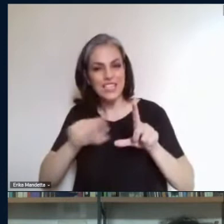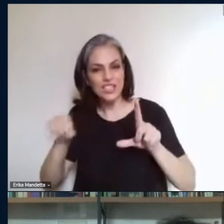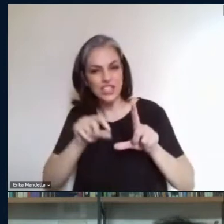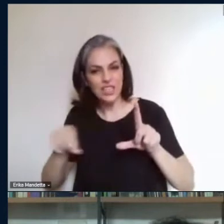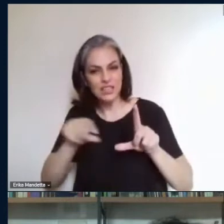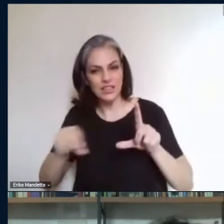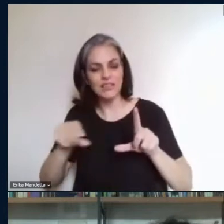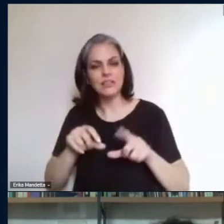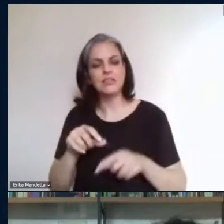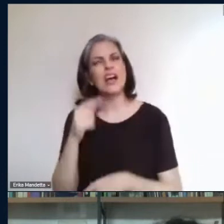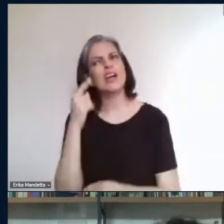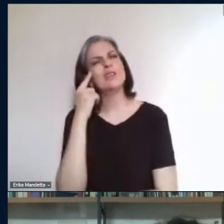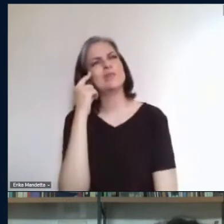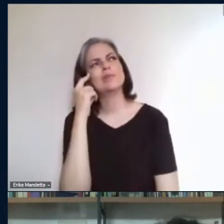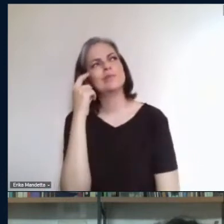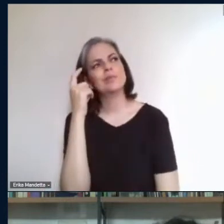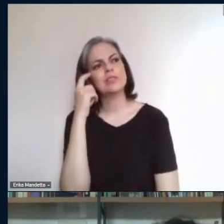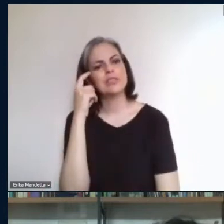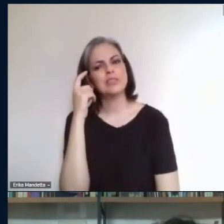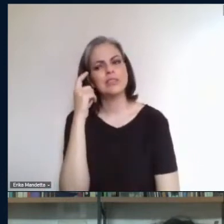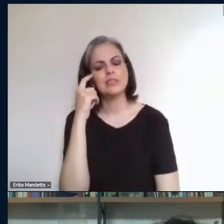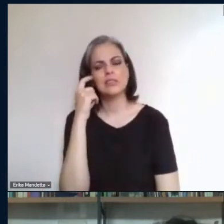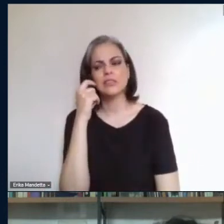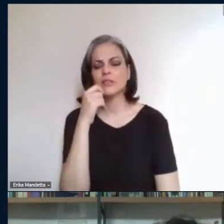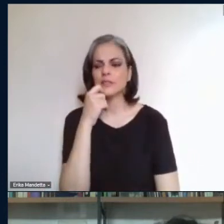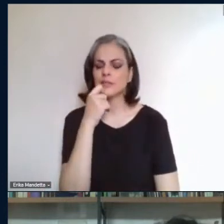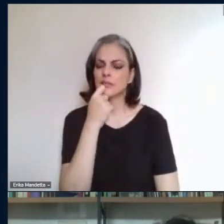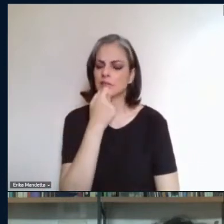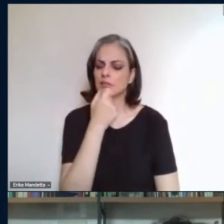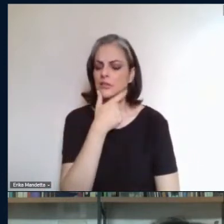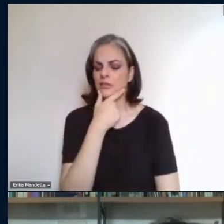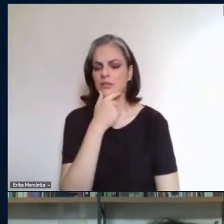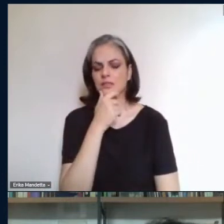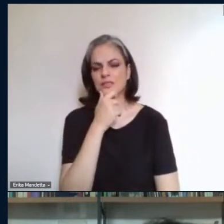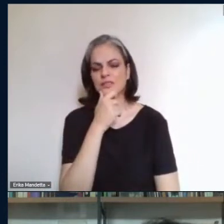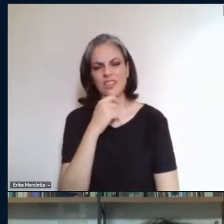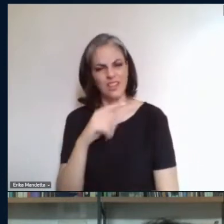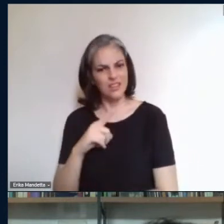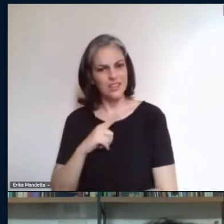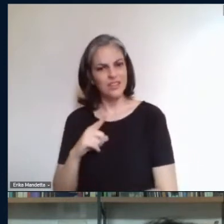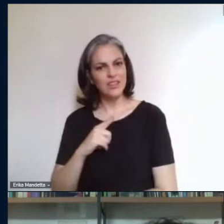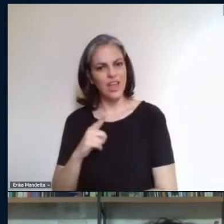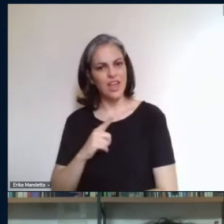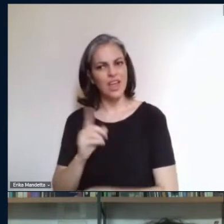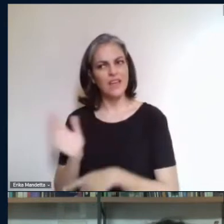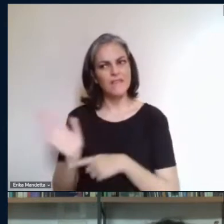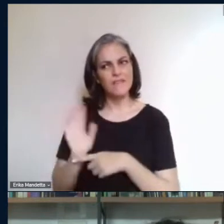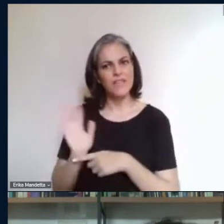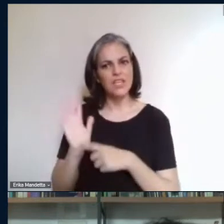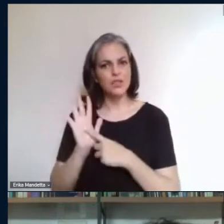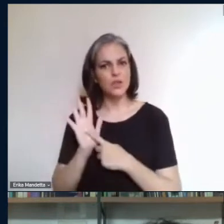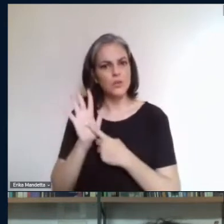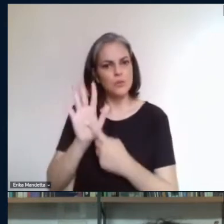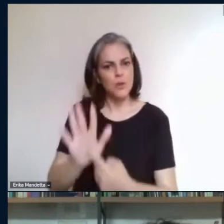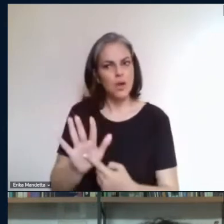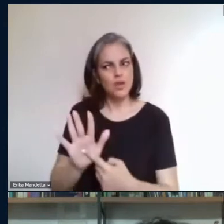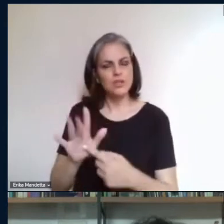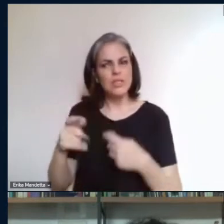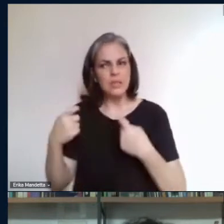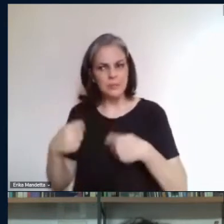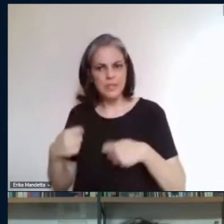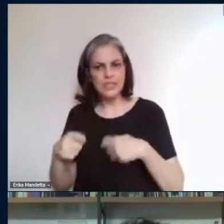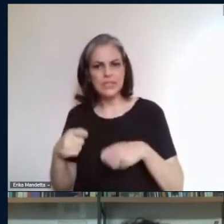Aí, eu fiquei pensando, né, se existe exibição de vídeos, demanda de